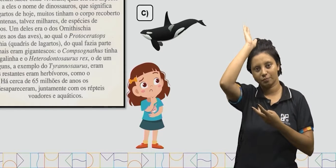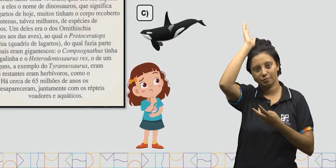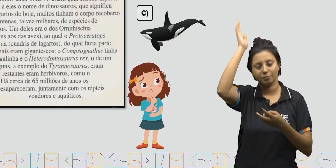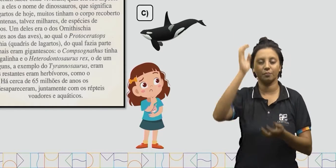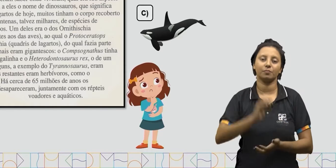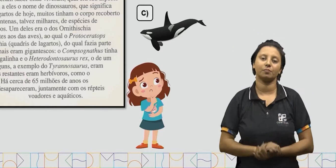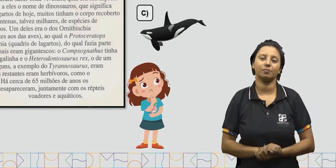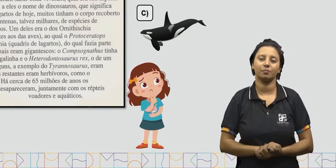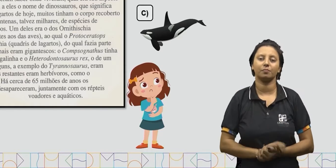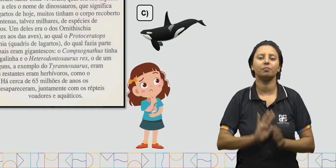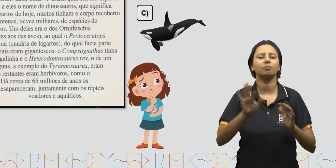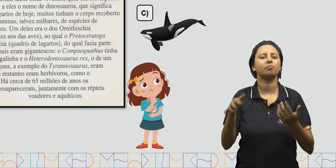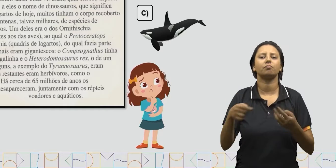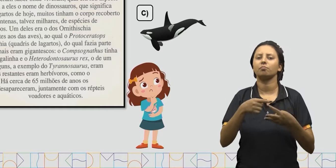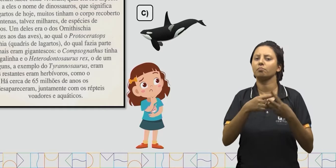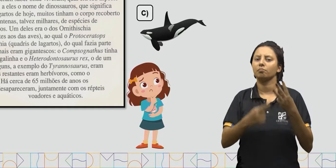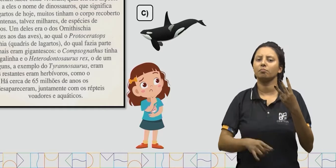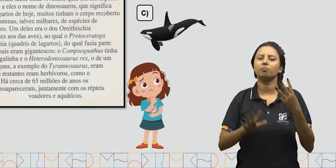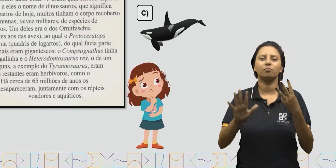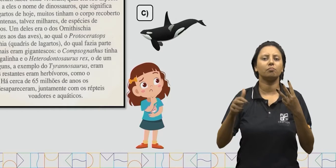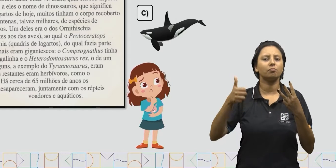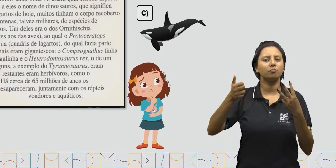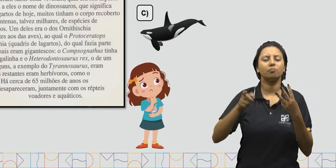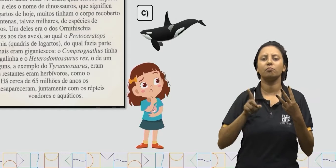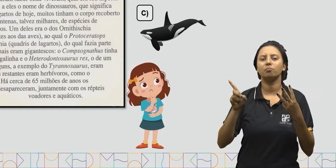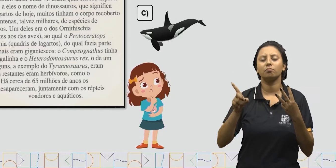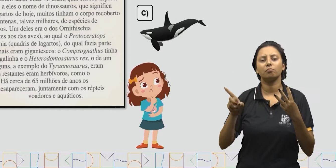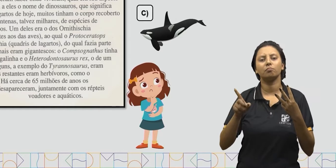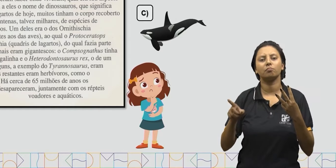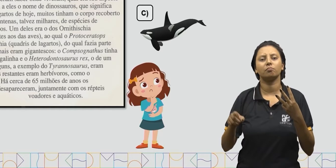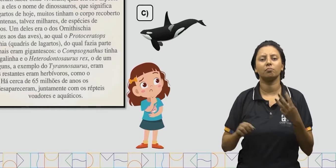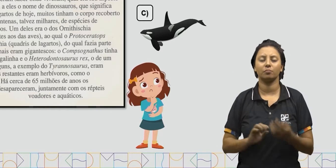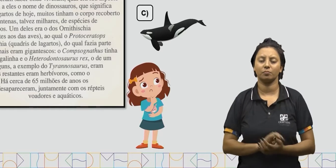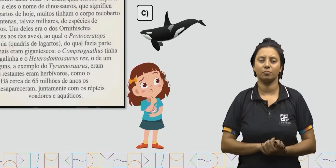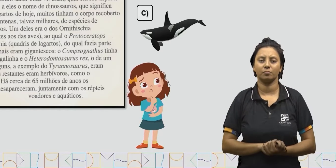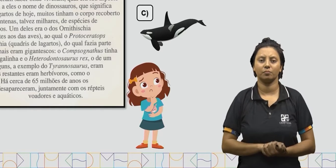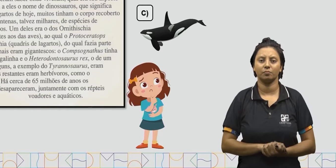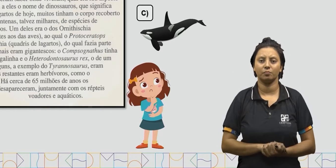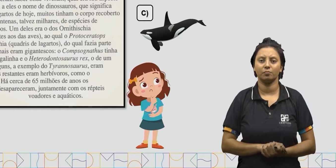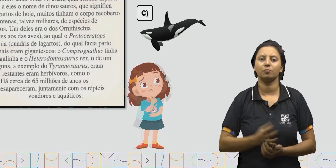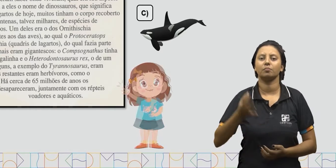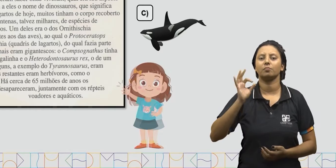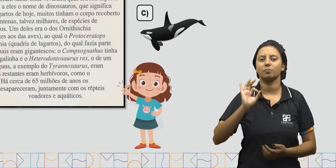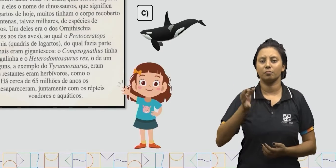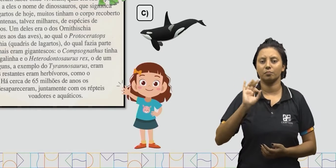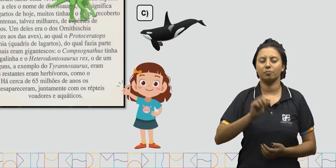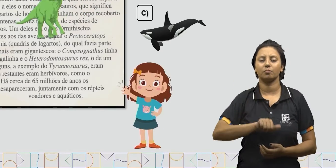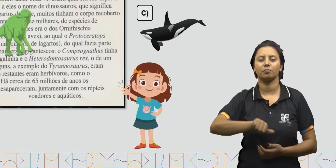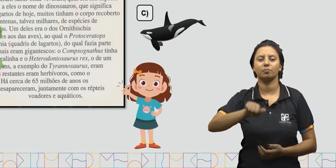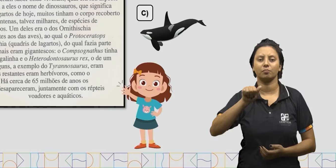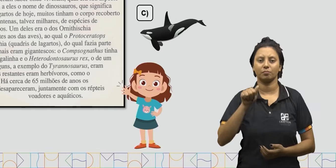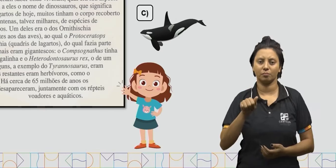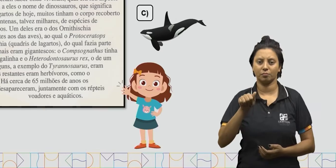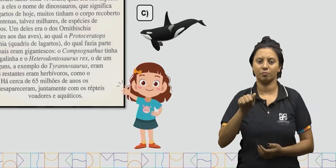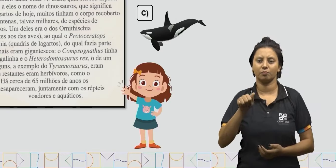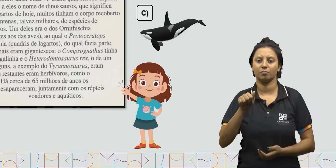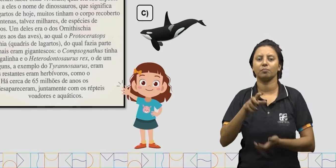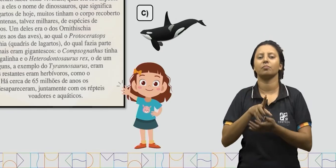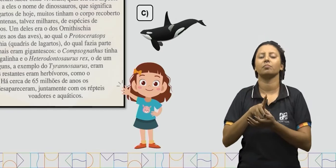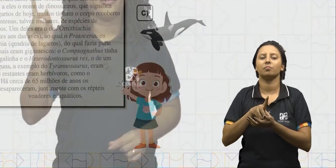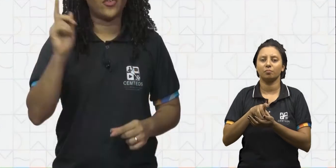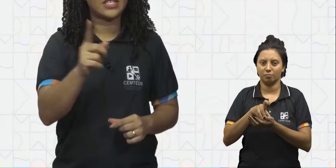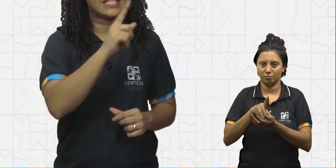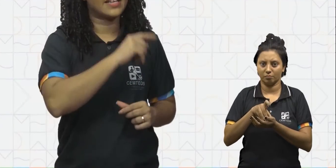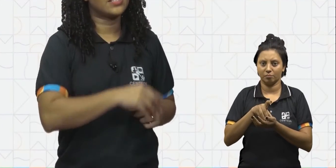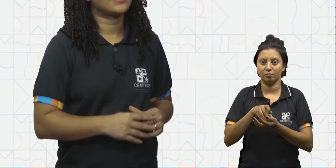baleia. Qual dessas imagens ilustraria melhor o nosso verbete? Isso mesmo, a alternativa A, o